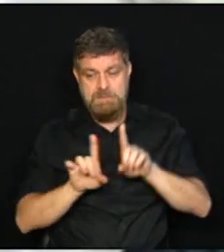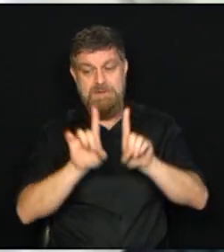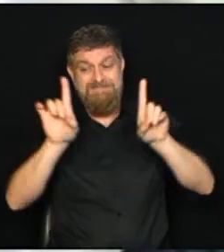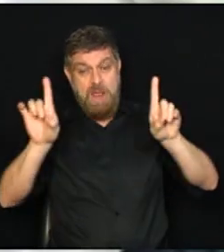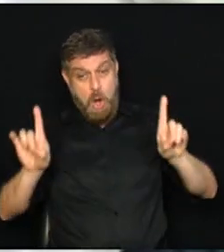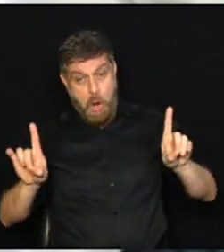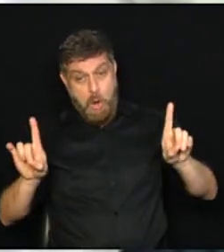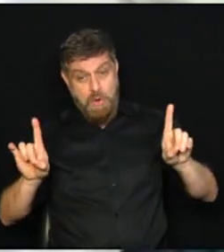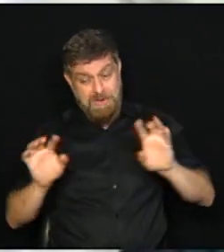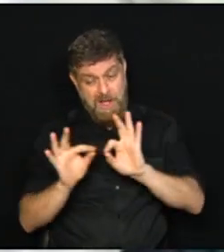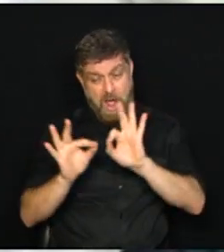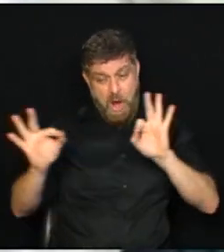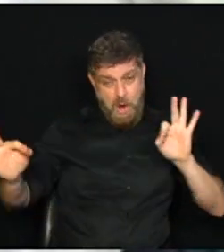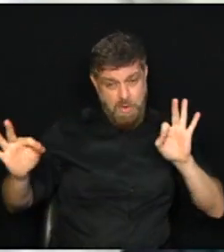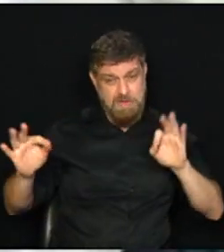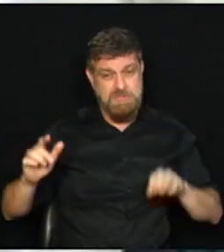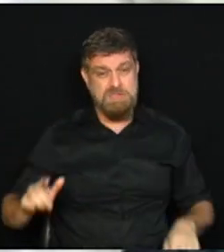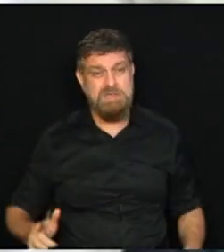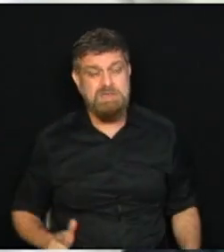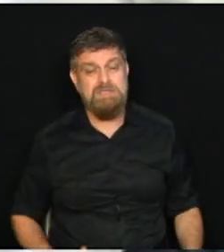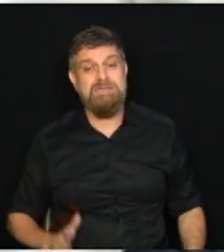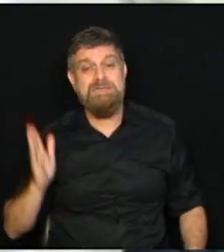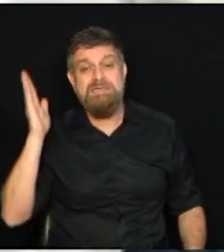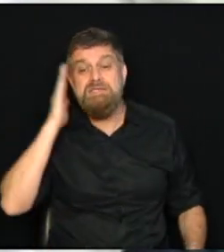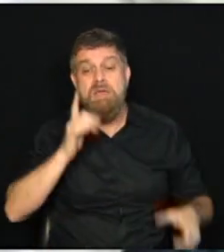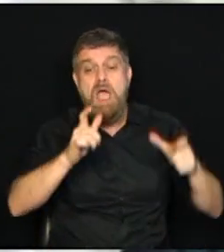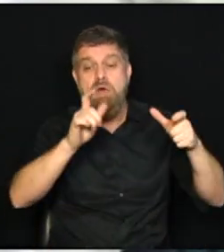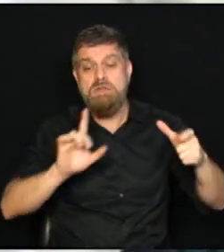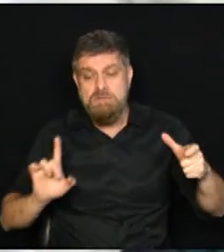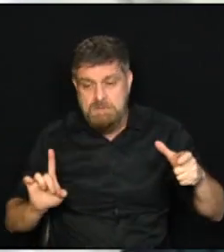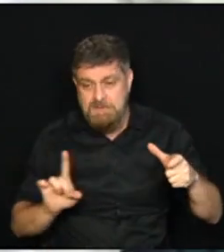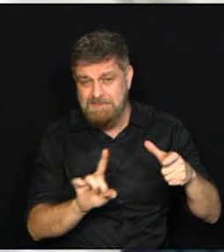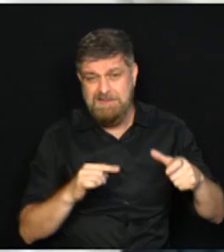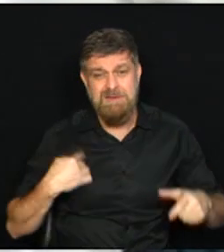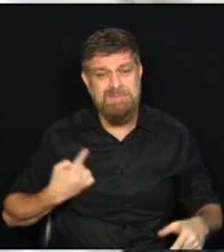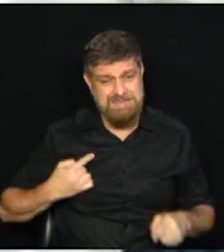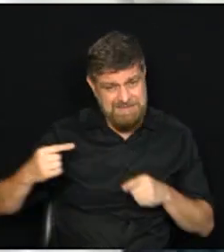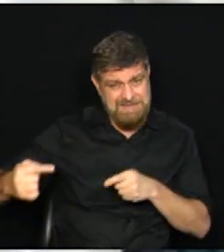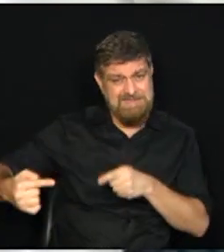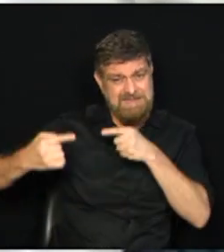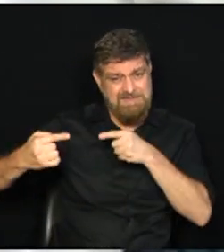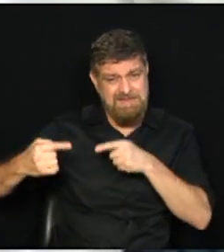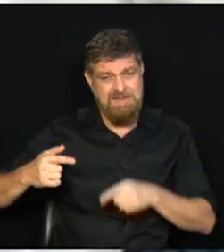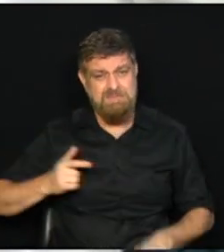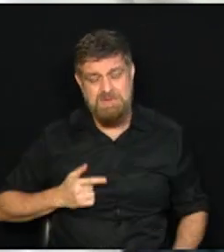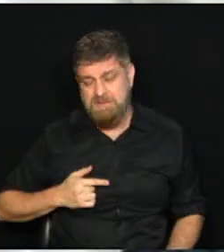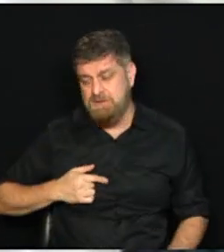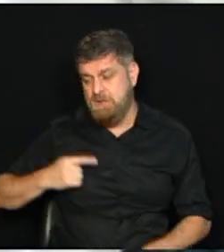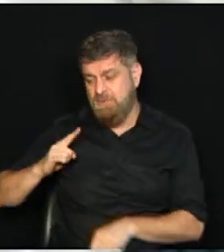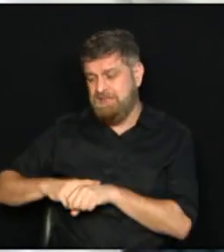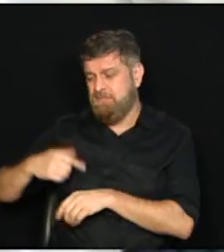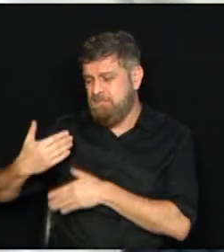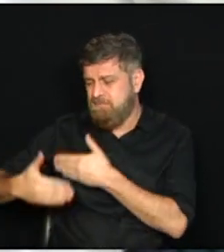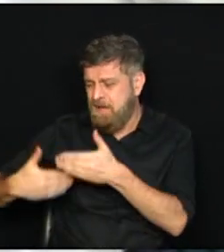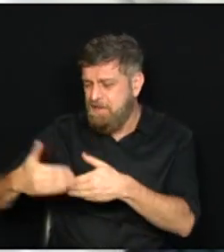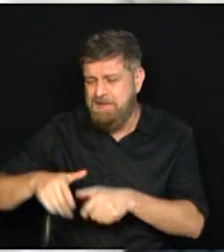distanciamento, aonde vai. Mas tem sido cada vez mais desafiador no passar do tempo. Não sei se eu respondi